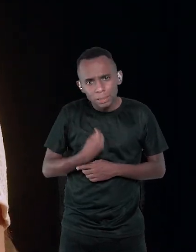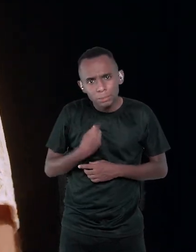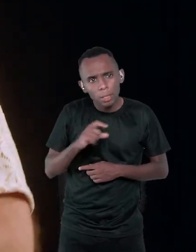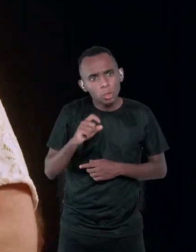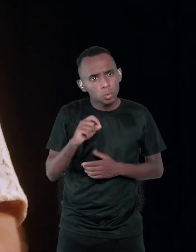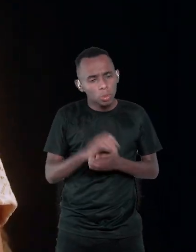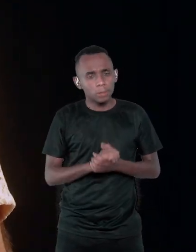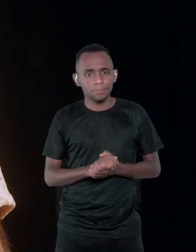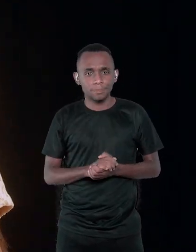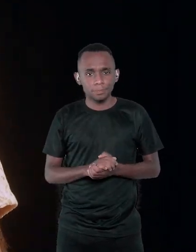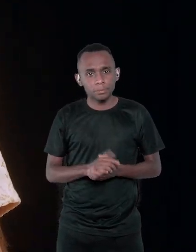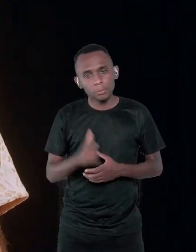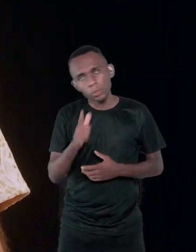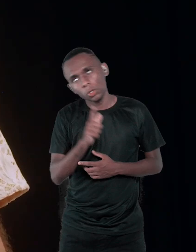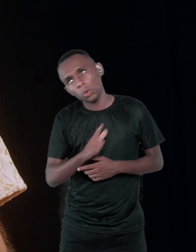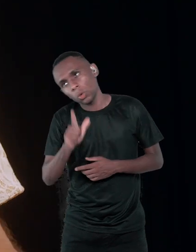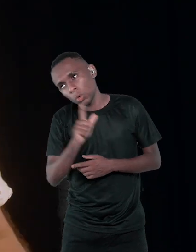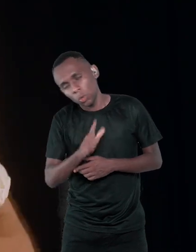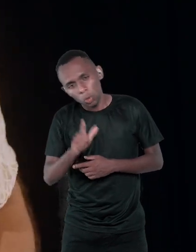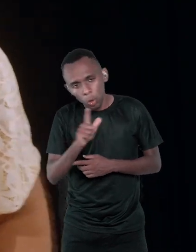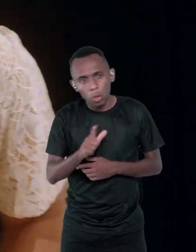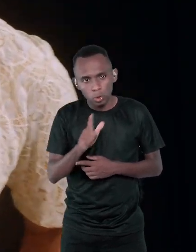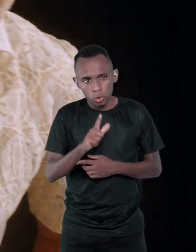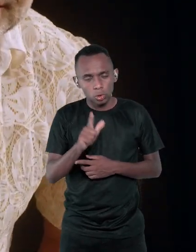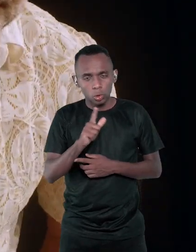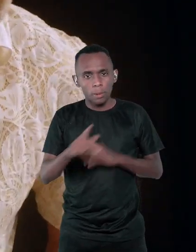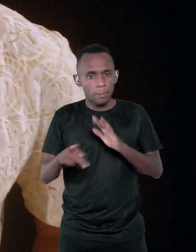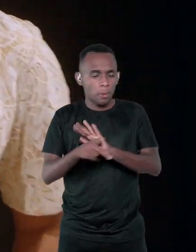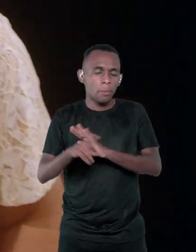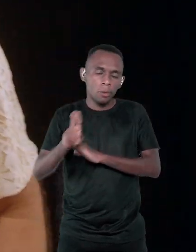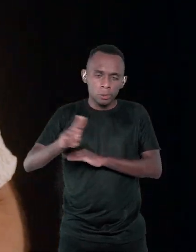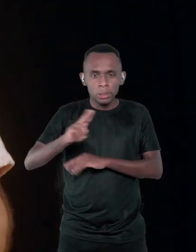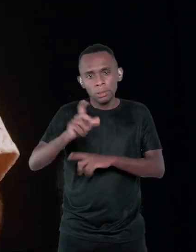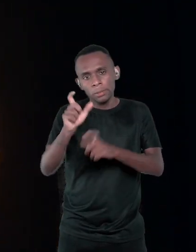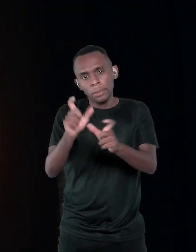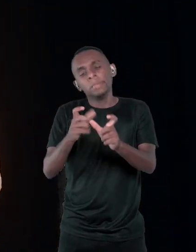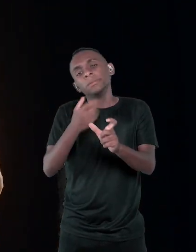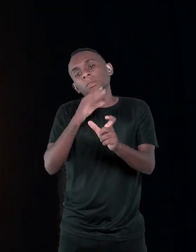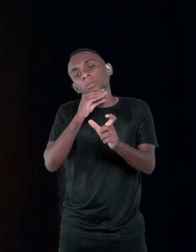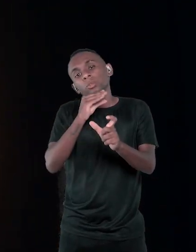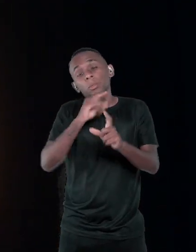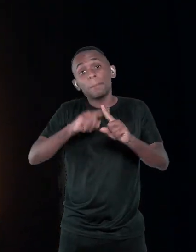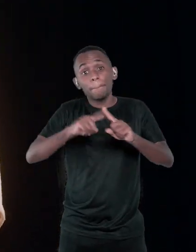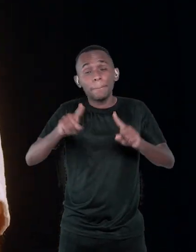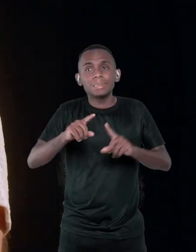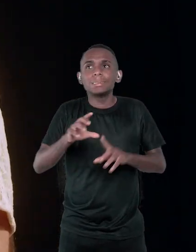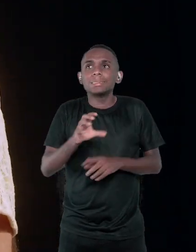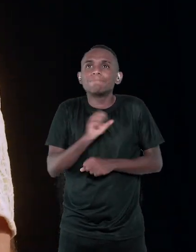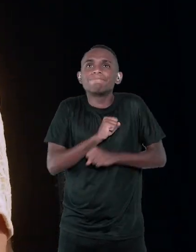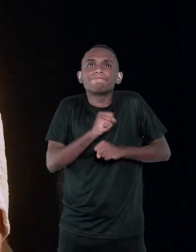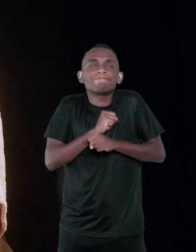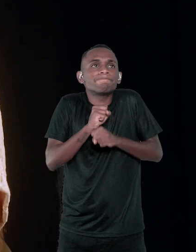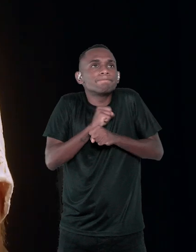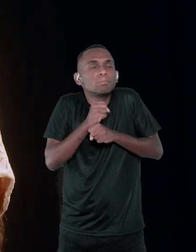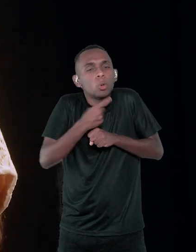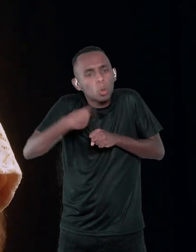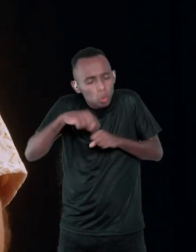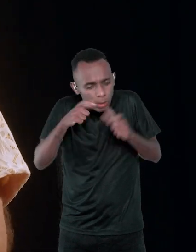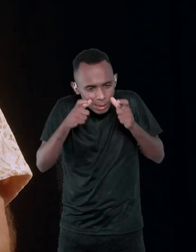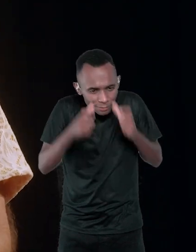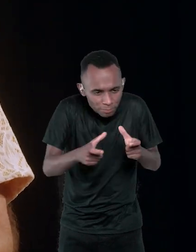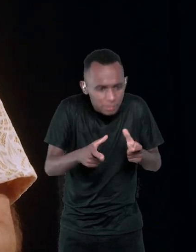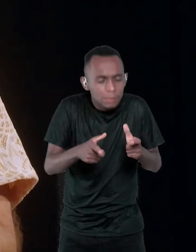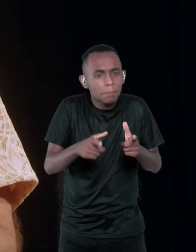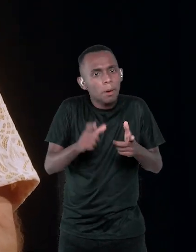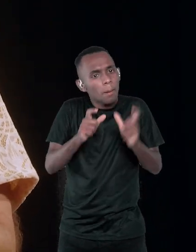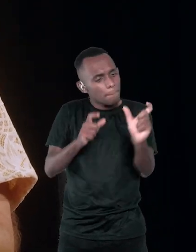cantado, obviamente, essa palavra figurativamente, por Drummond. Mas isso aqui, essa paixão que a gente tem por palavras, é uma coisa